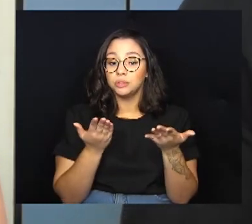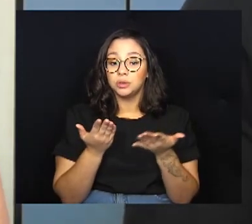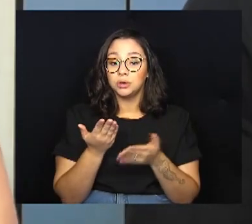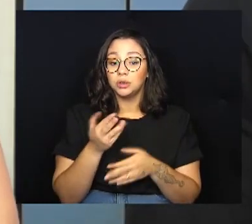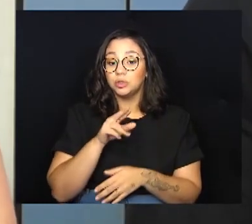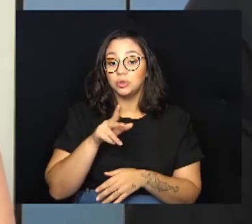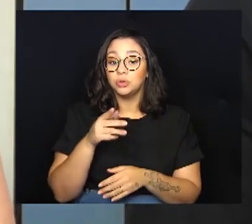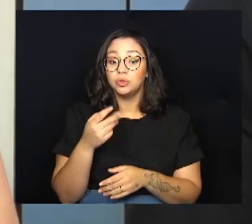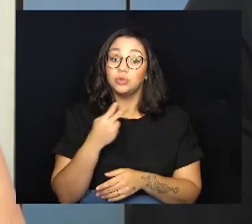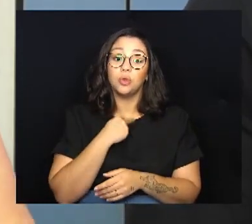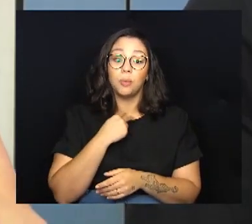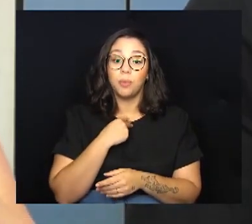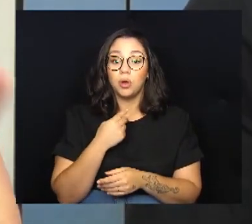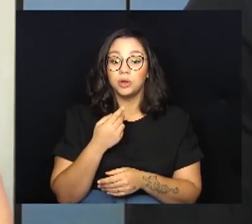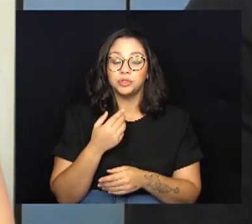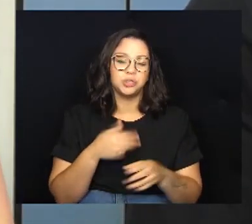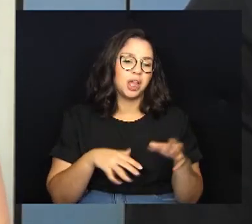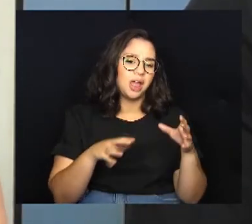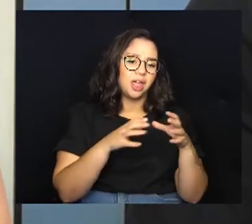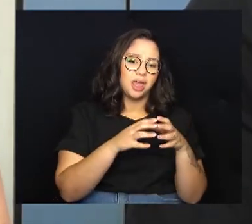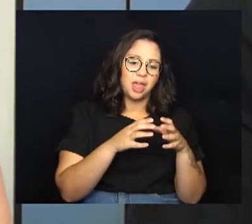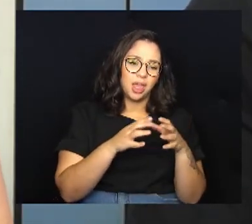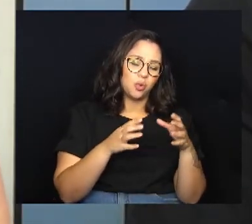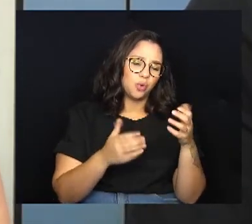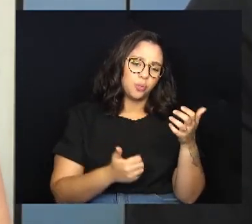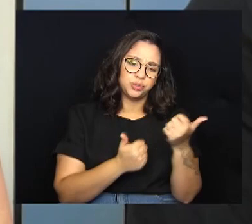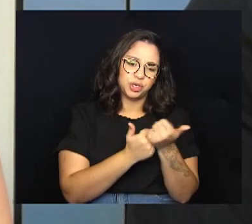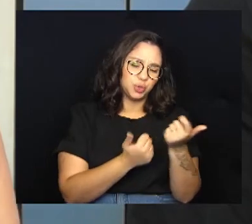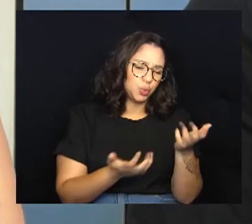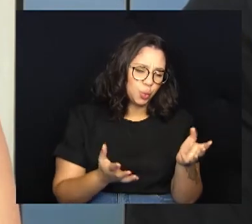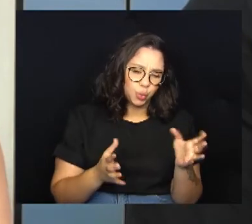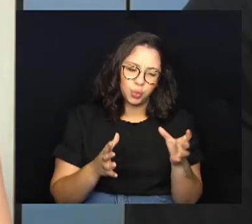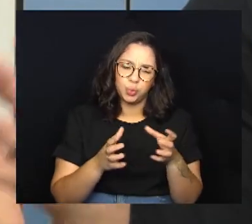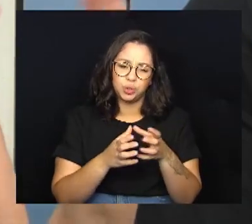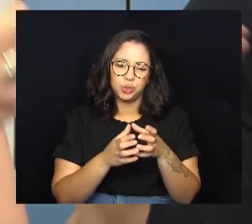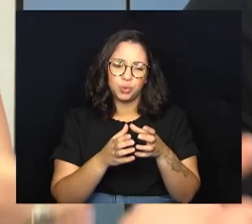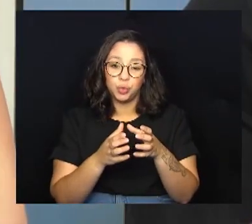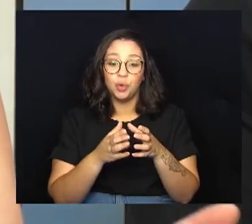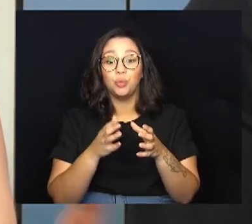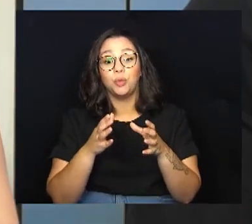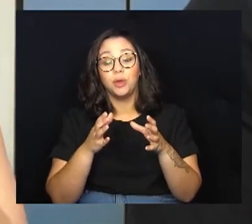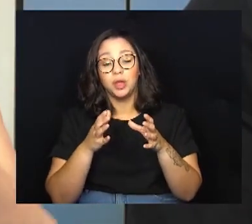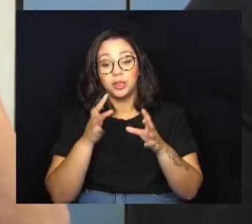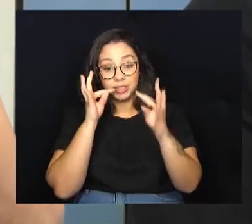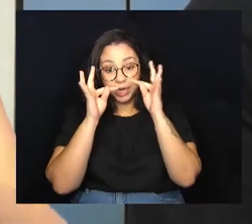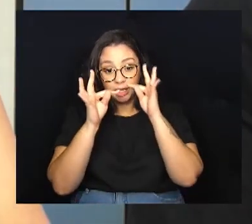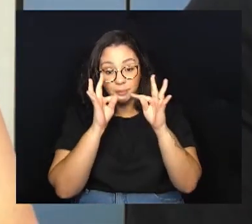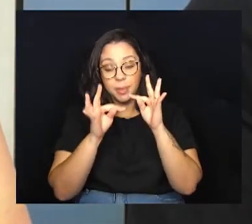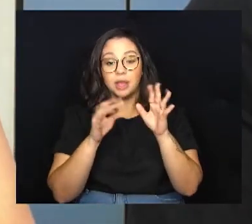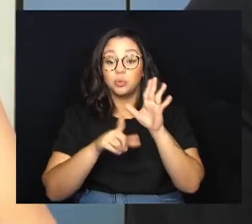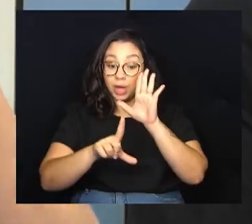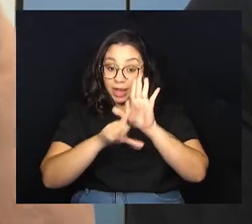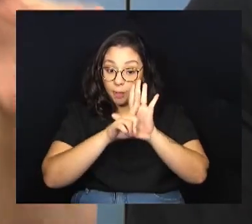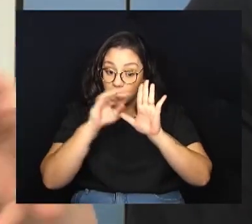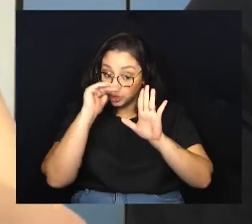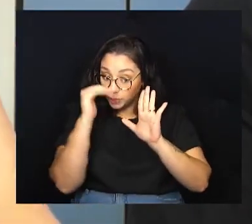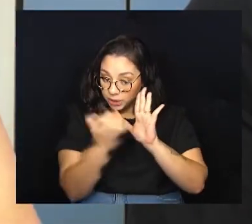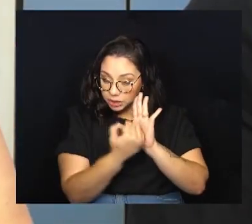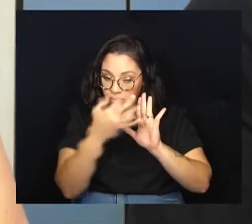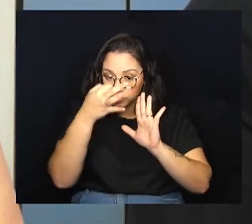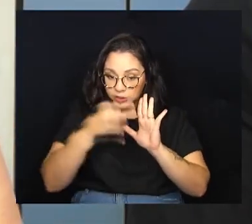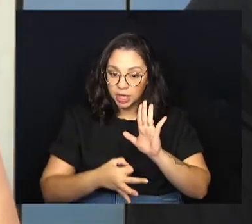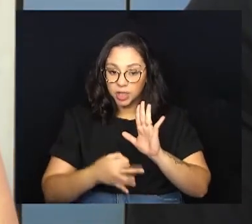Rede de Atenção Psicossocial. Então, se nós conseguirmos atuar e conceber uma comunidade terapêutica conversando e